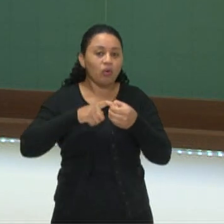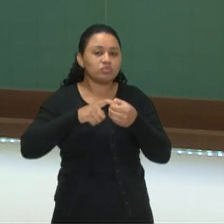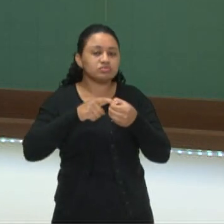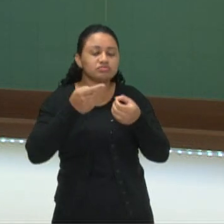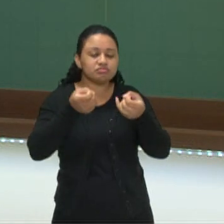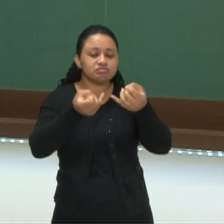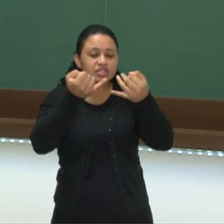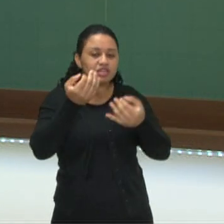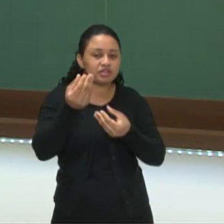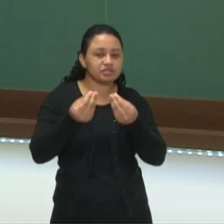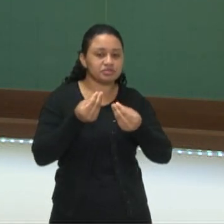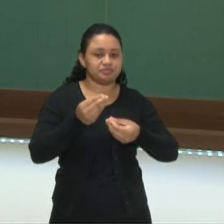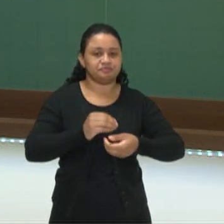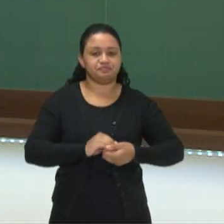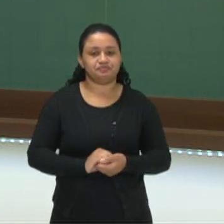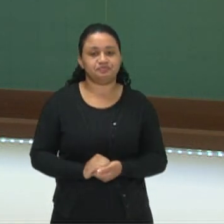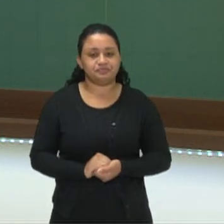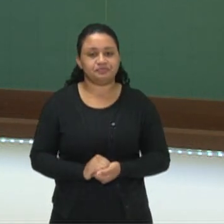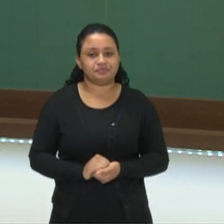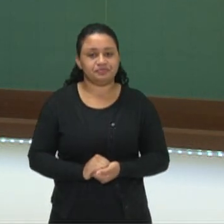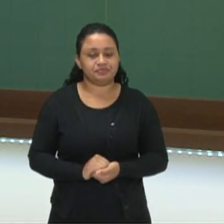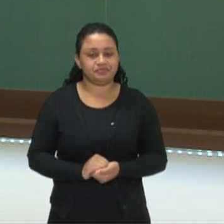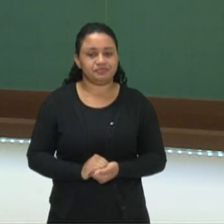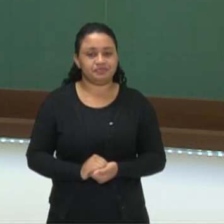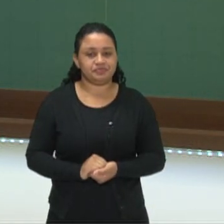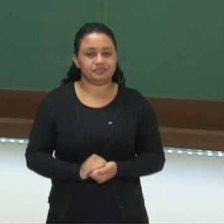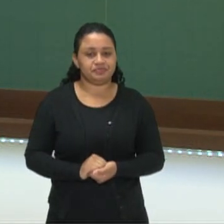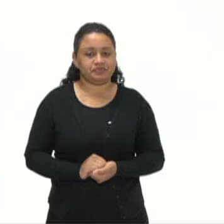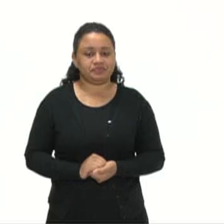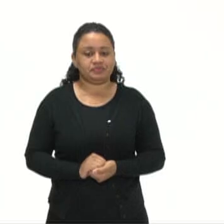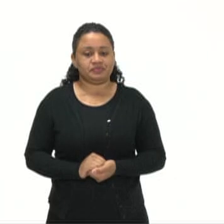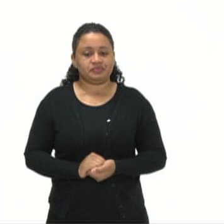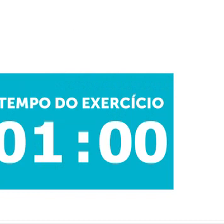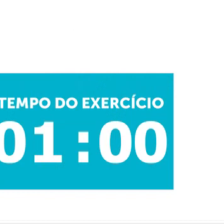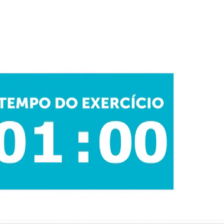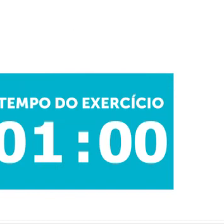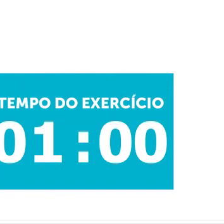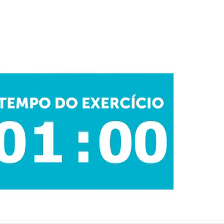imagem da forma dela, ok? Fico aguardando. Até daqui a pouquinho.